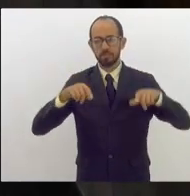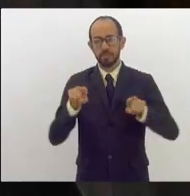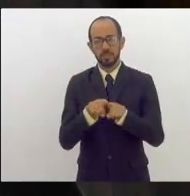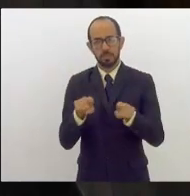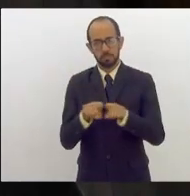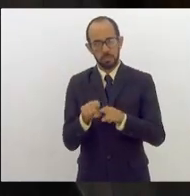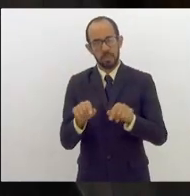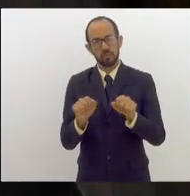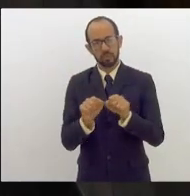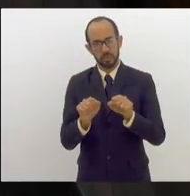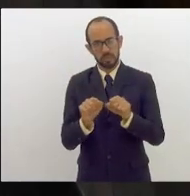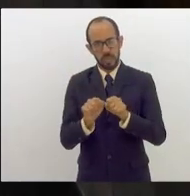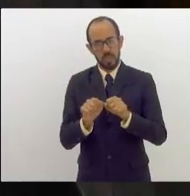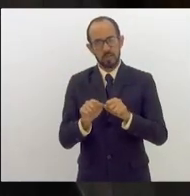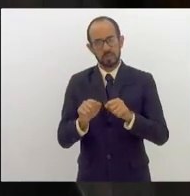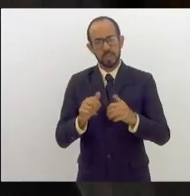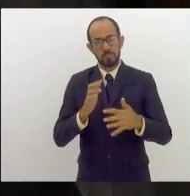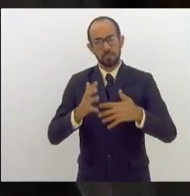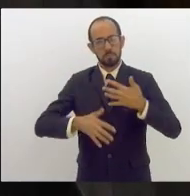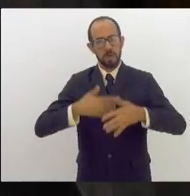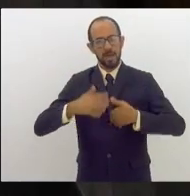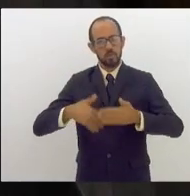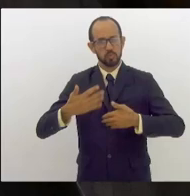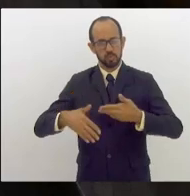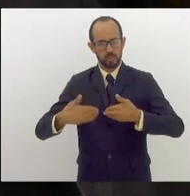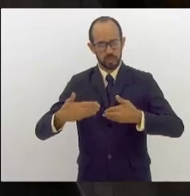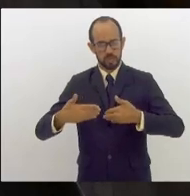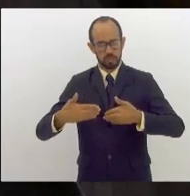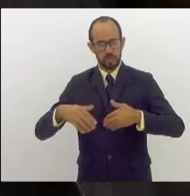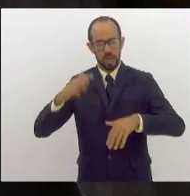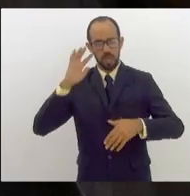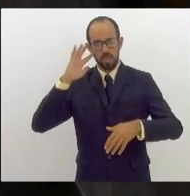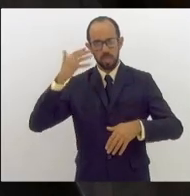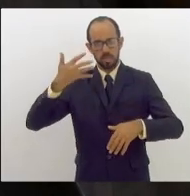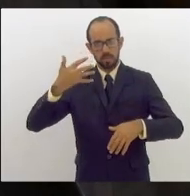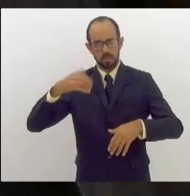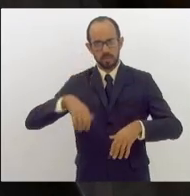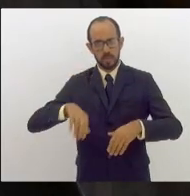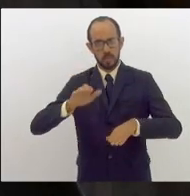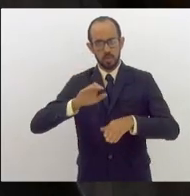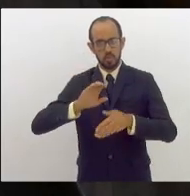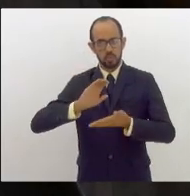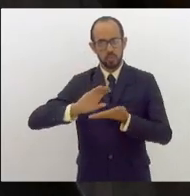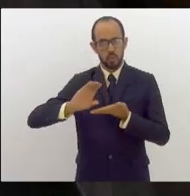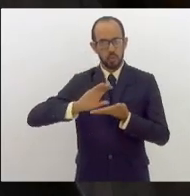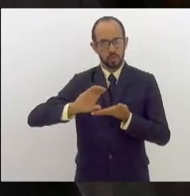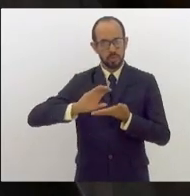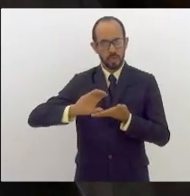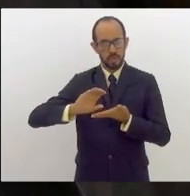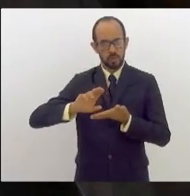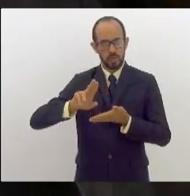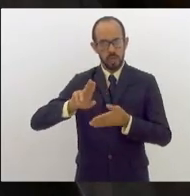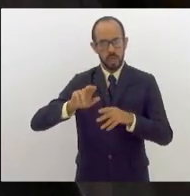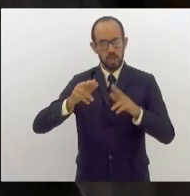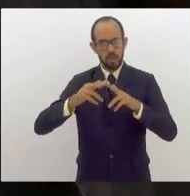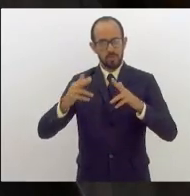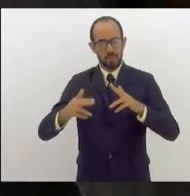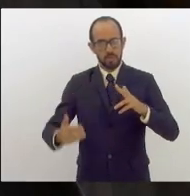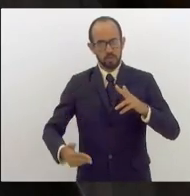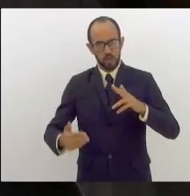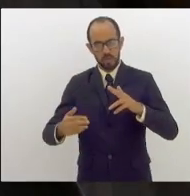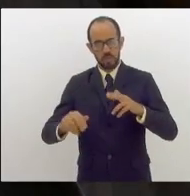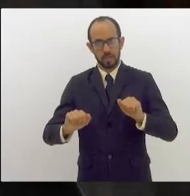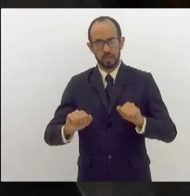balbúrdia para a decisão do Conselho da UFRJ que tomaria a decisão